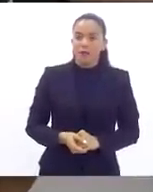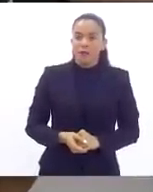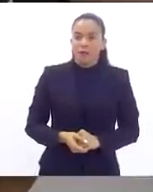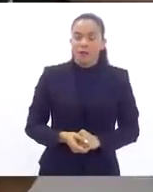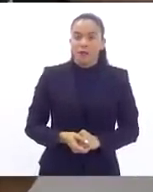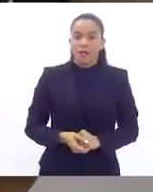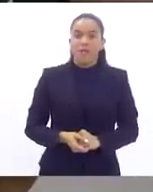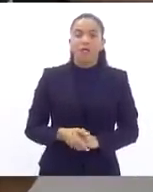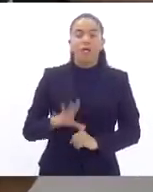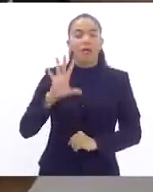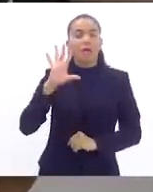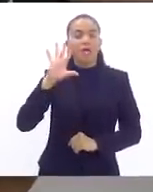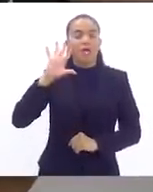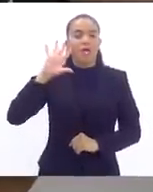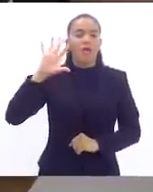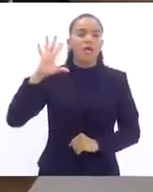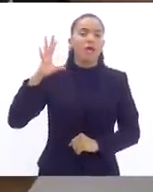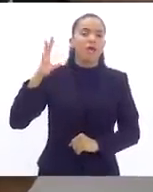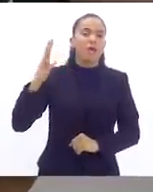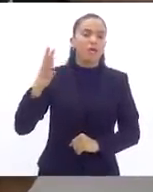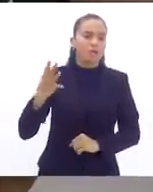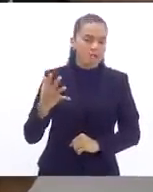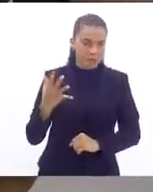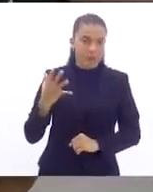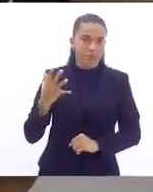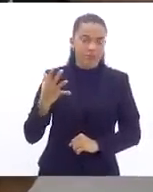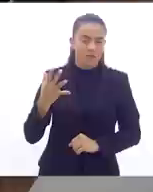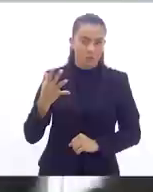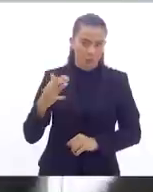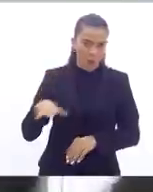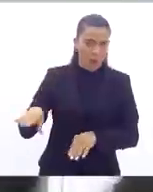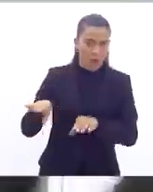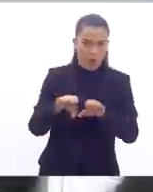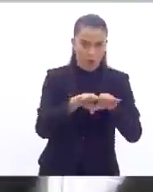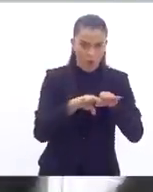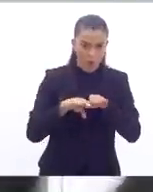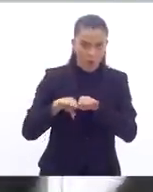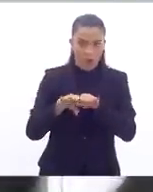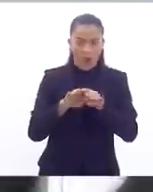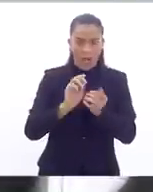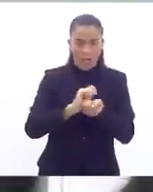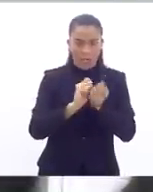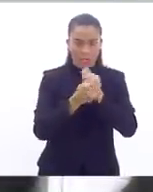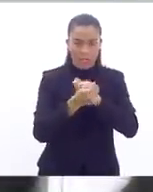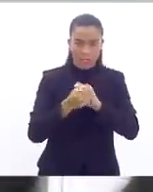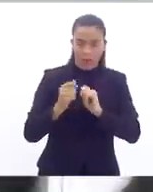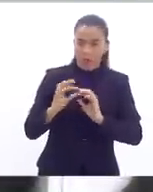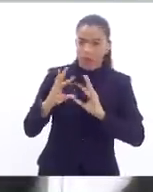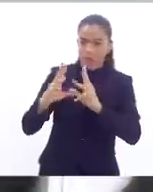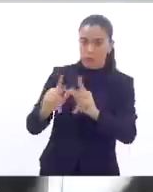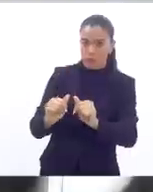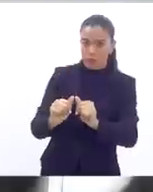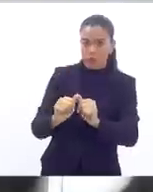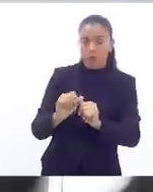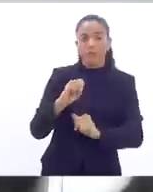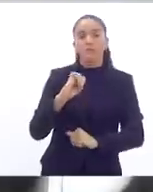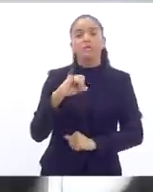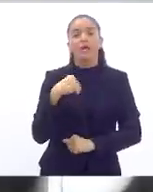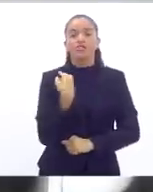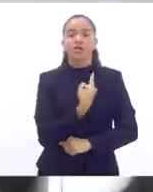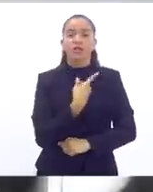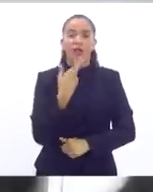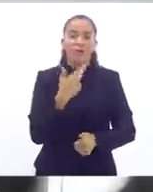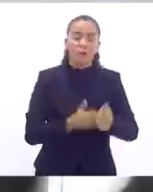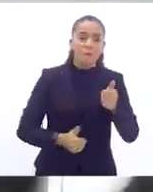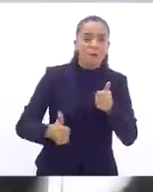é tratamento são se são iguais né são adequados a todos vocês se a gente está priorizando